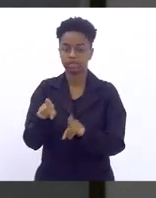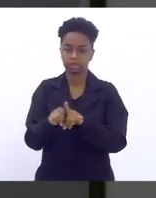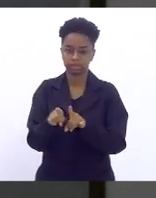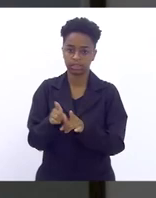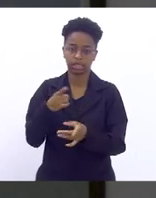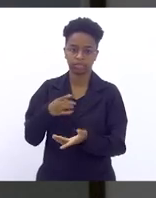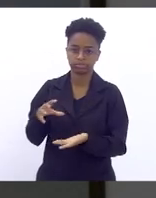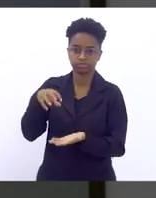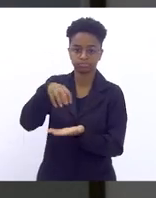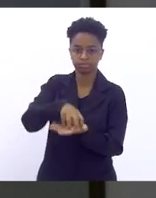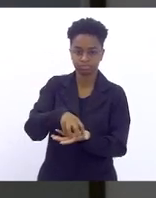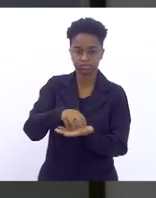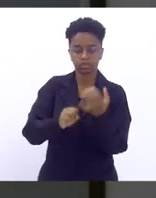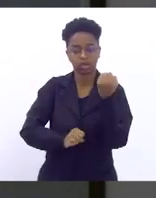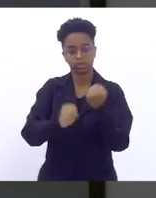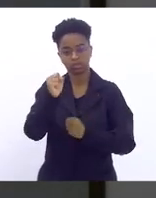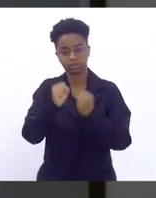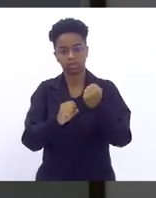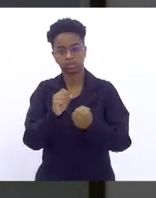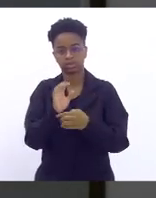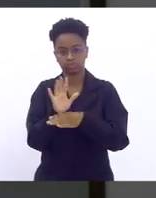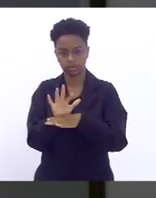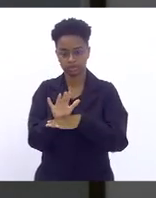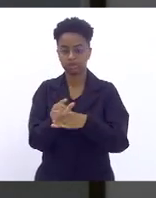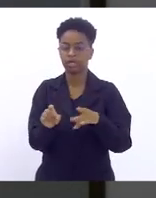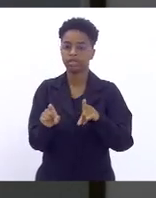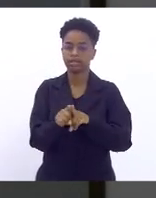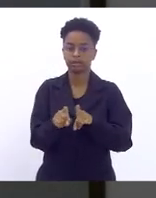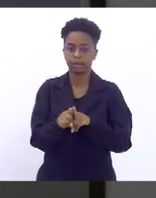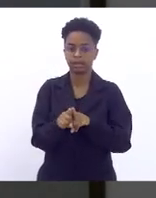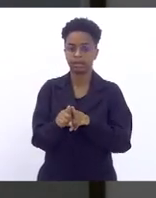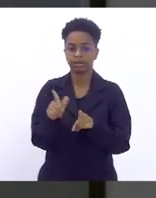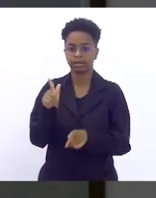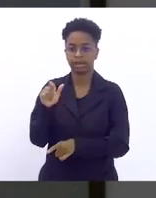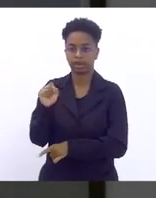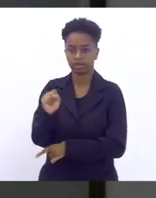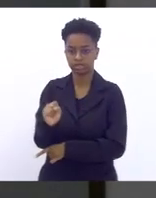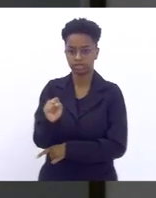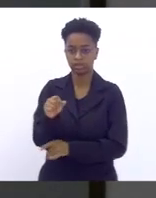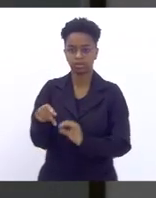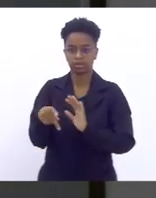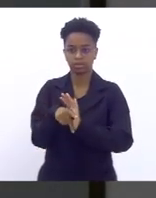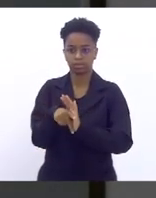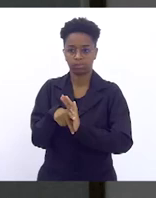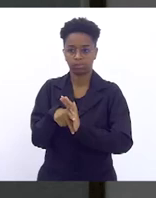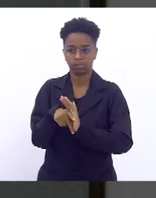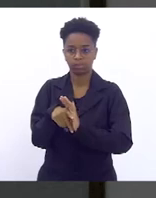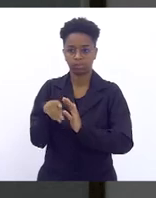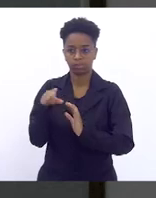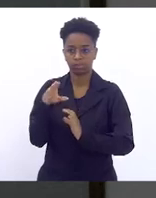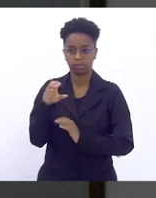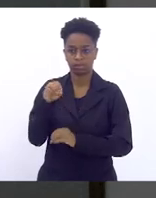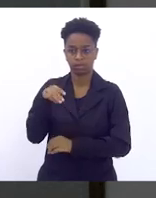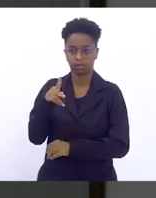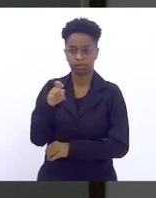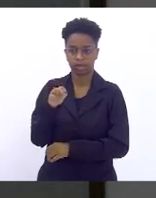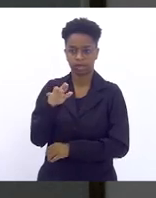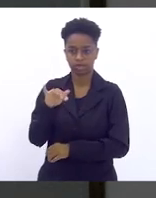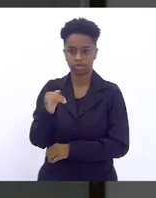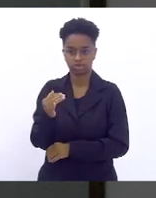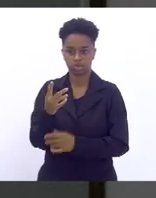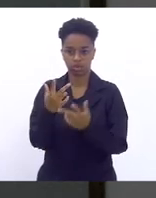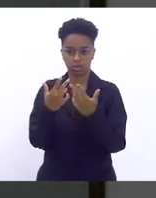complexo químico em Duque de Caxias mas o gás Lub né com perde dependendo como vai ter os dois lá né